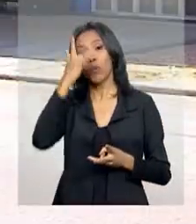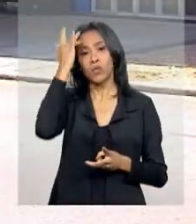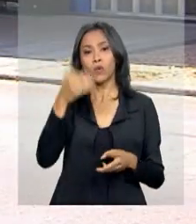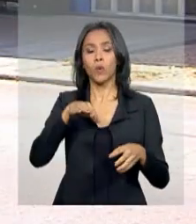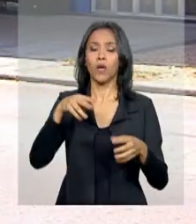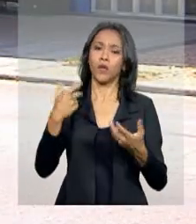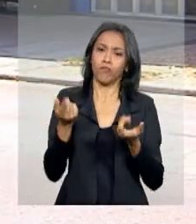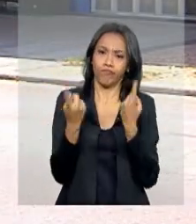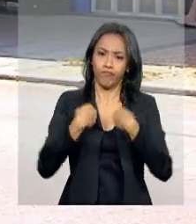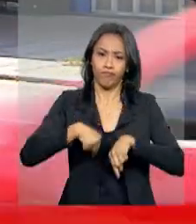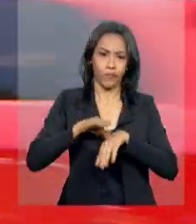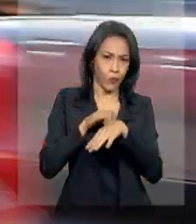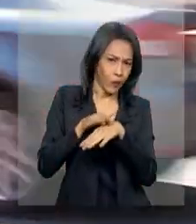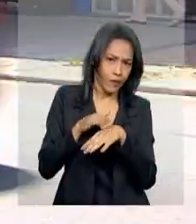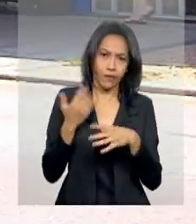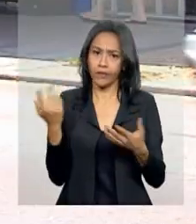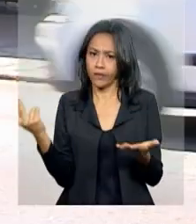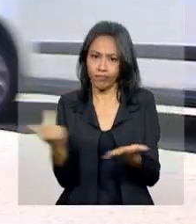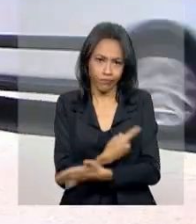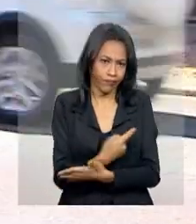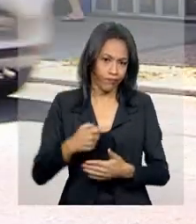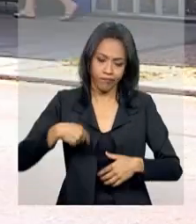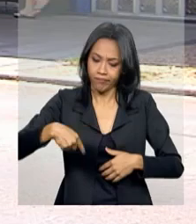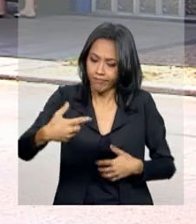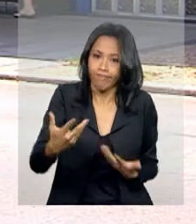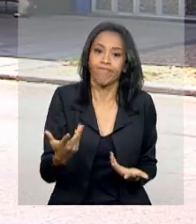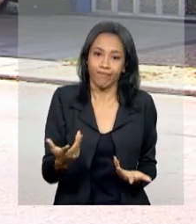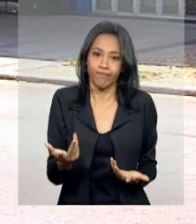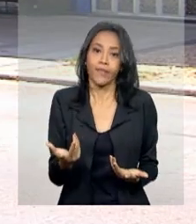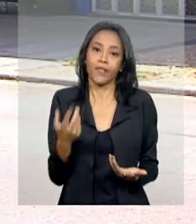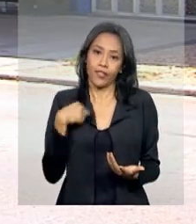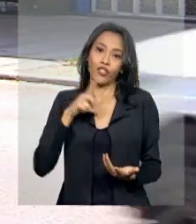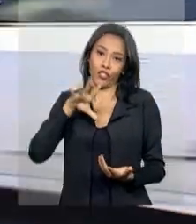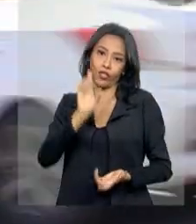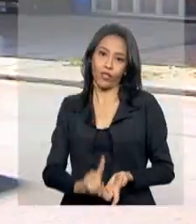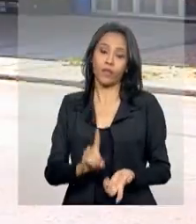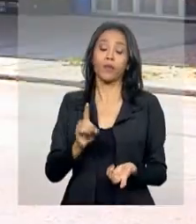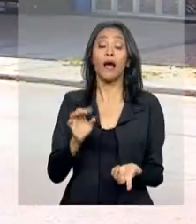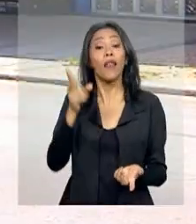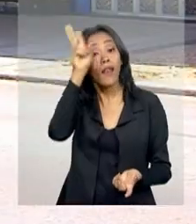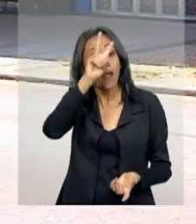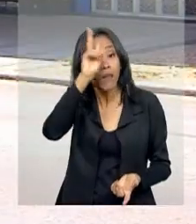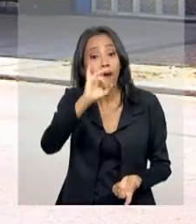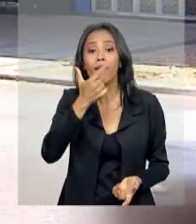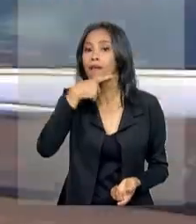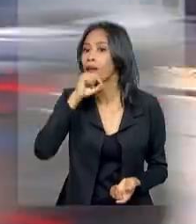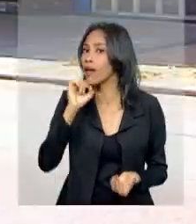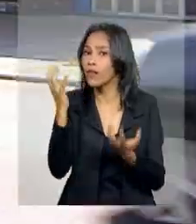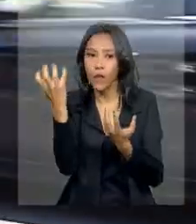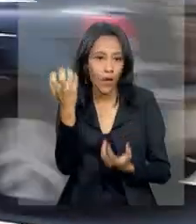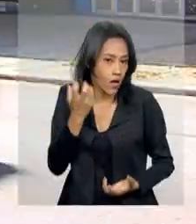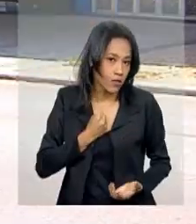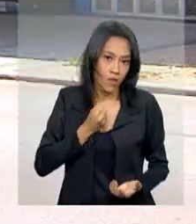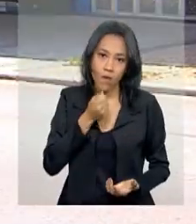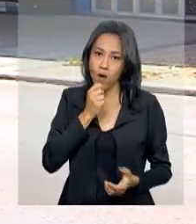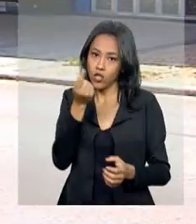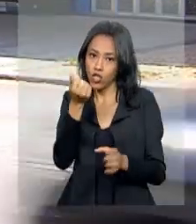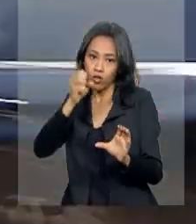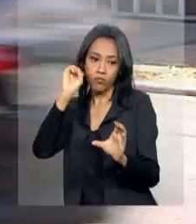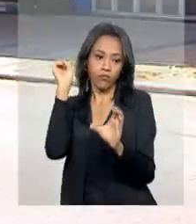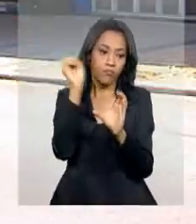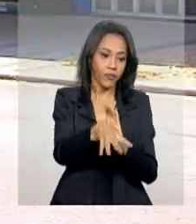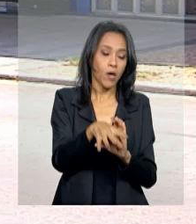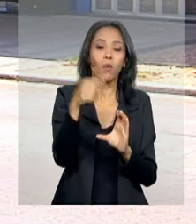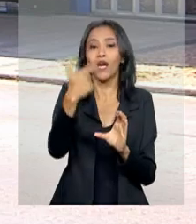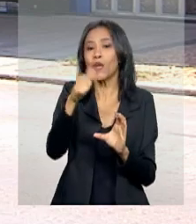ou acometidos por algumas doenças específicas. E vale lembrar que quem não recebeu o crédito automático por não ter